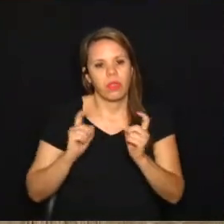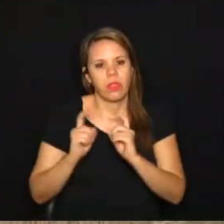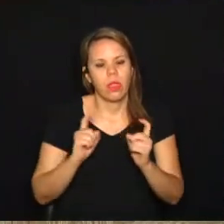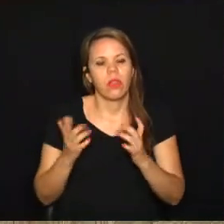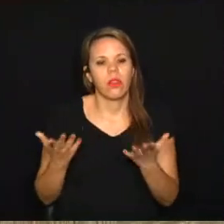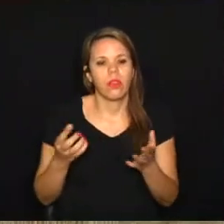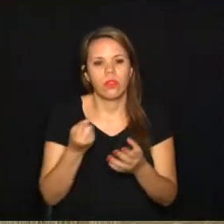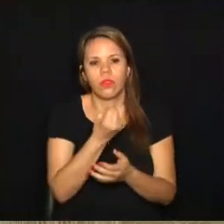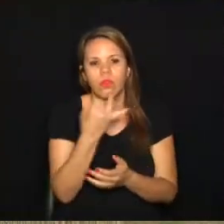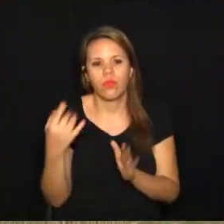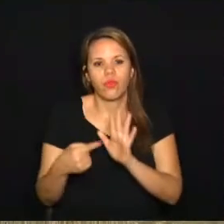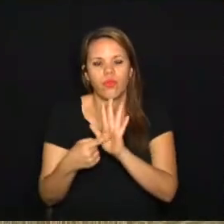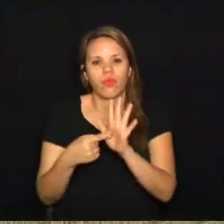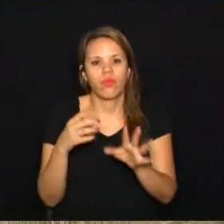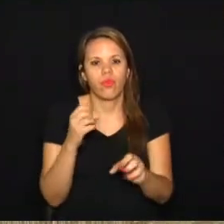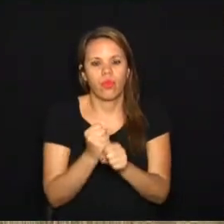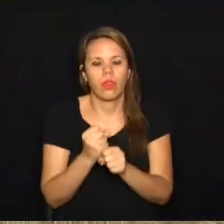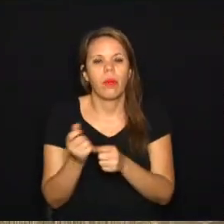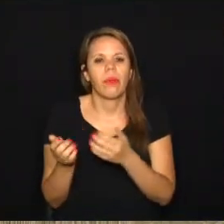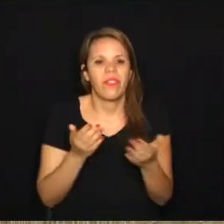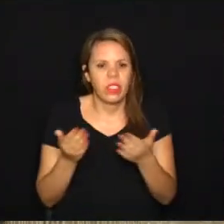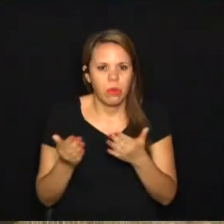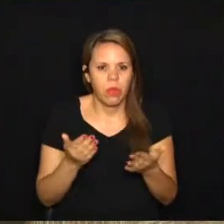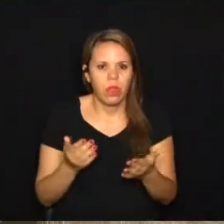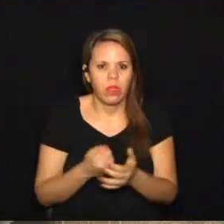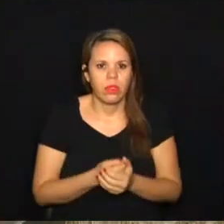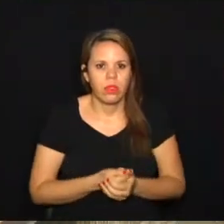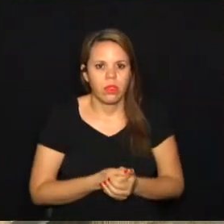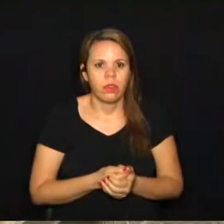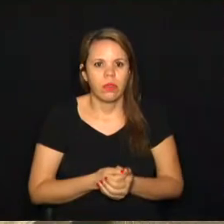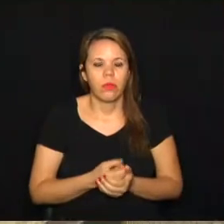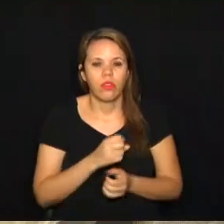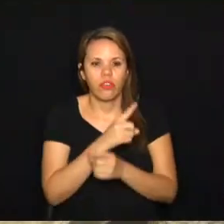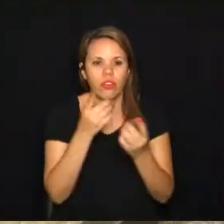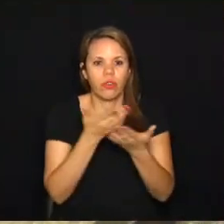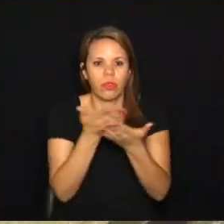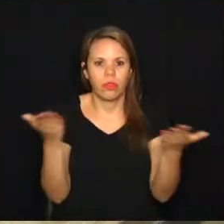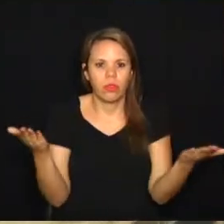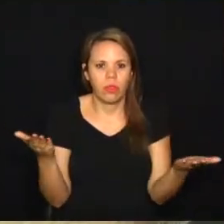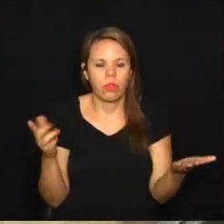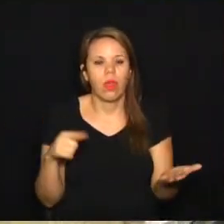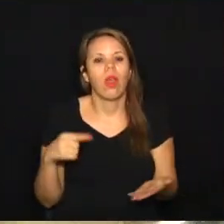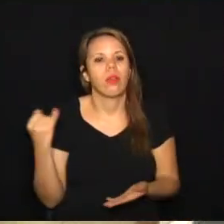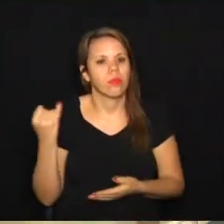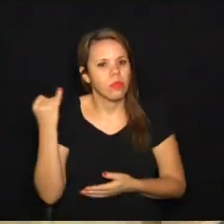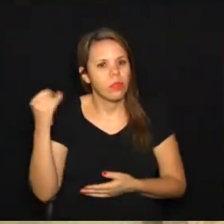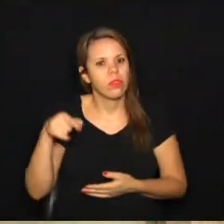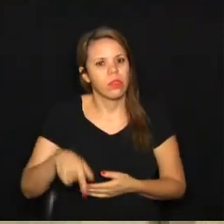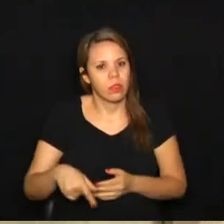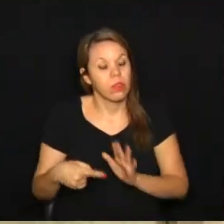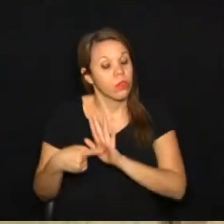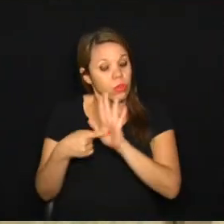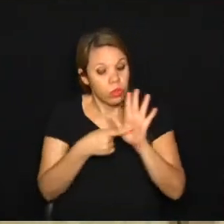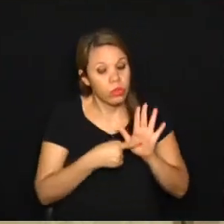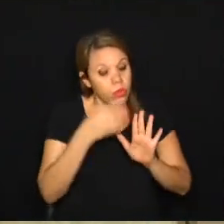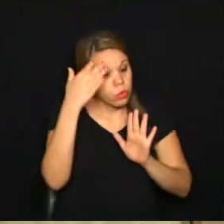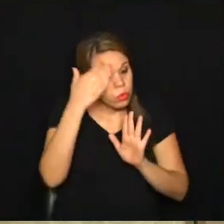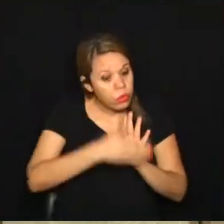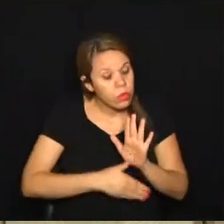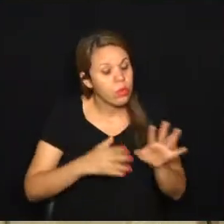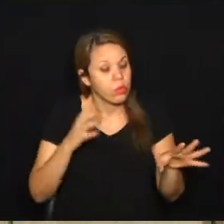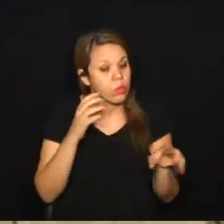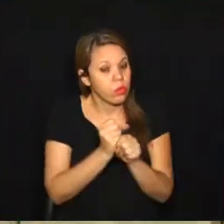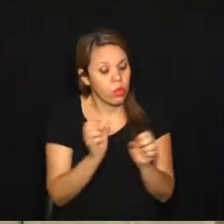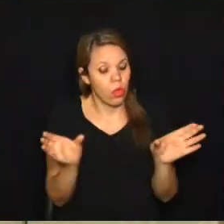vários dados, vários números, dá para fazer um balanço? Bom dia a todos. É muito importante esta prestação de contas da Comissão